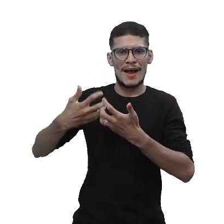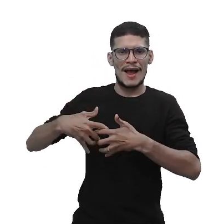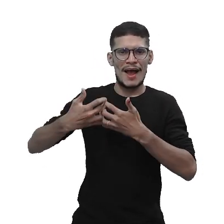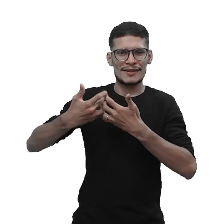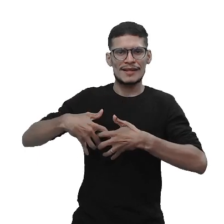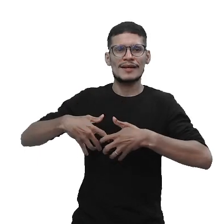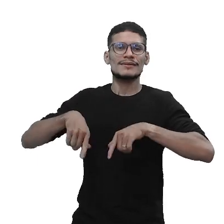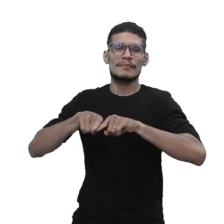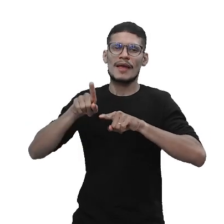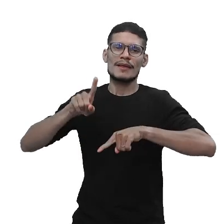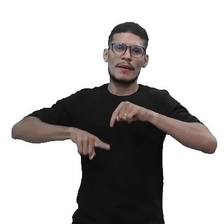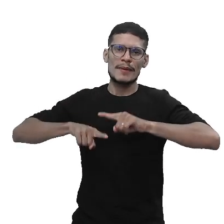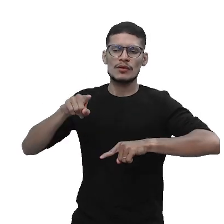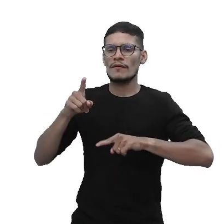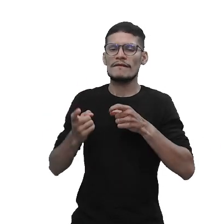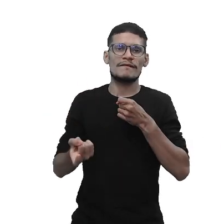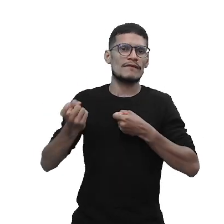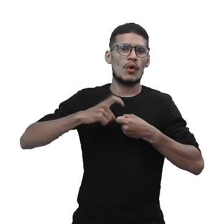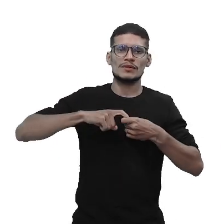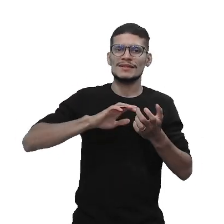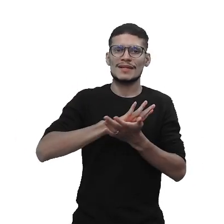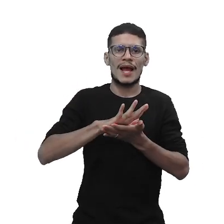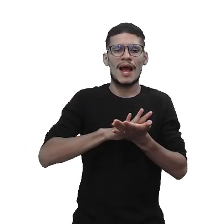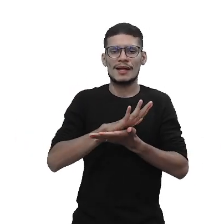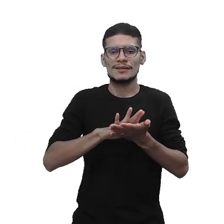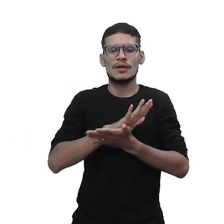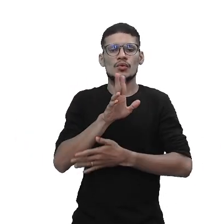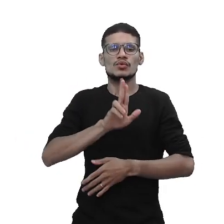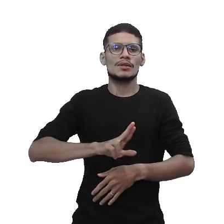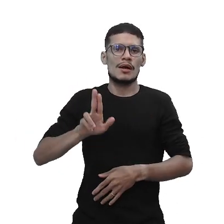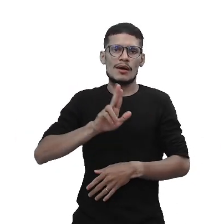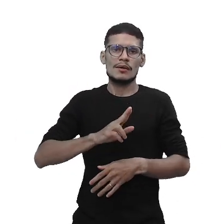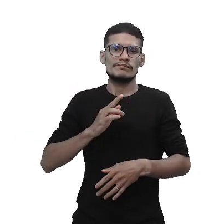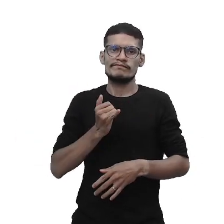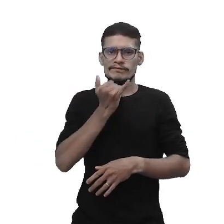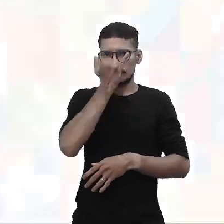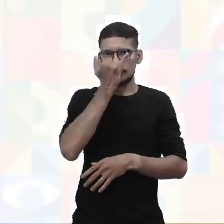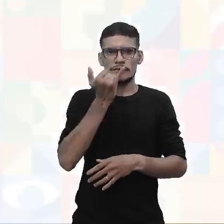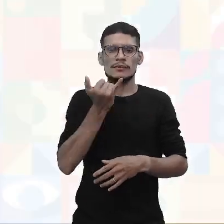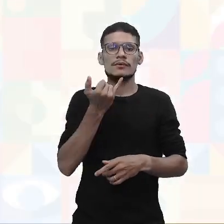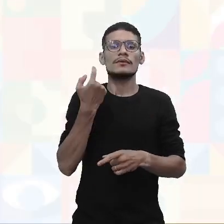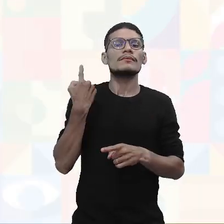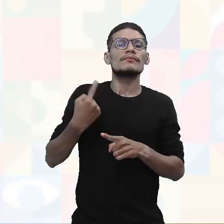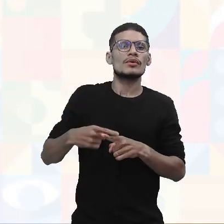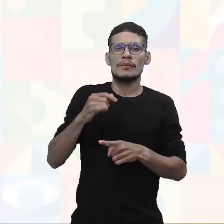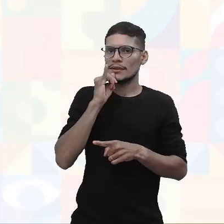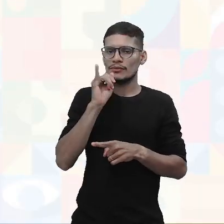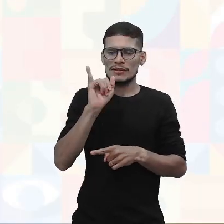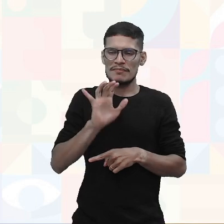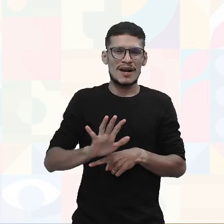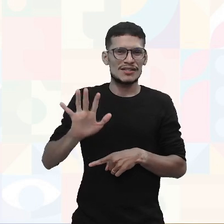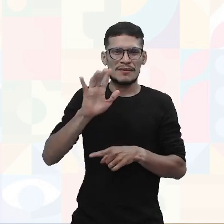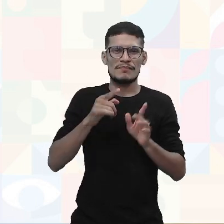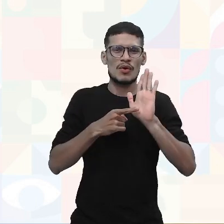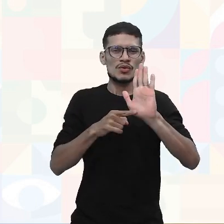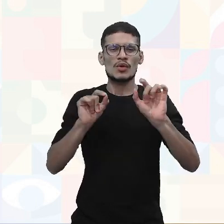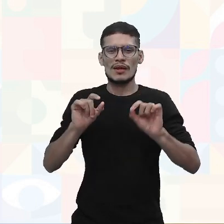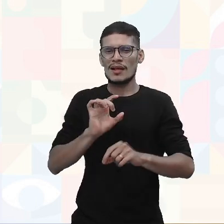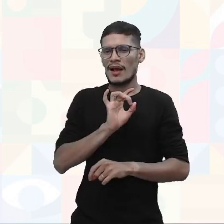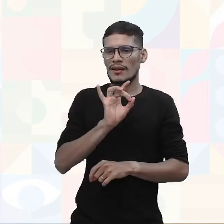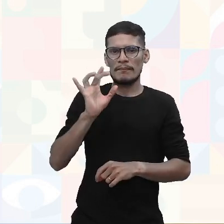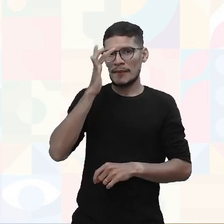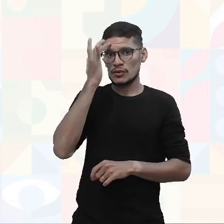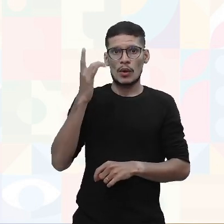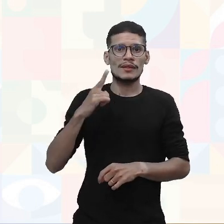equipamentos, eles não voltem ao uso acidentalmente. Quer dizer o quê? Que a gente vai ver, como a gente está observando na nossa imagem, para cada pessoa que